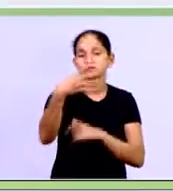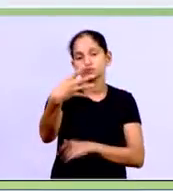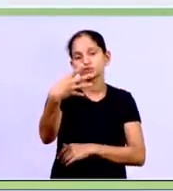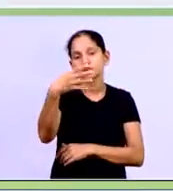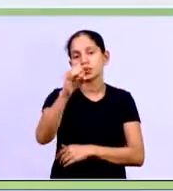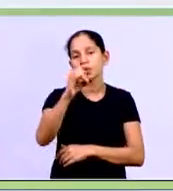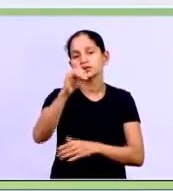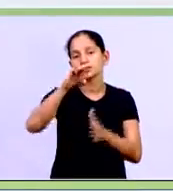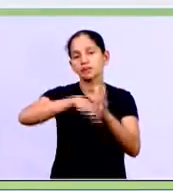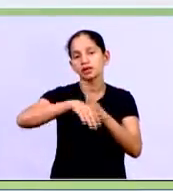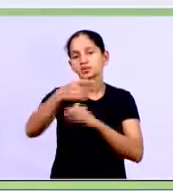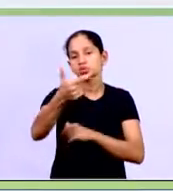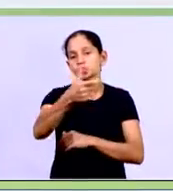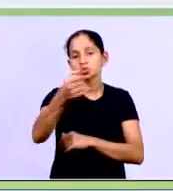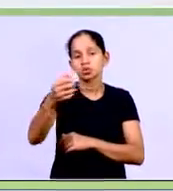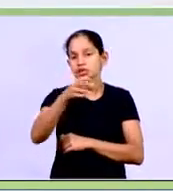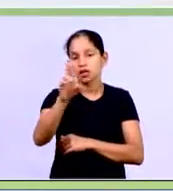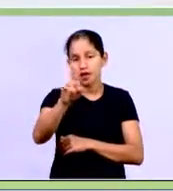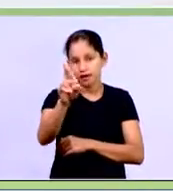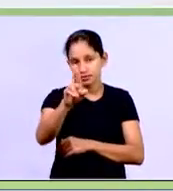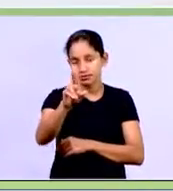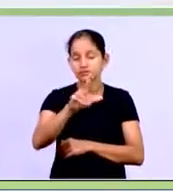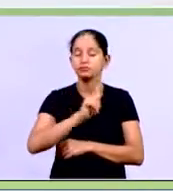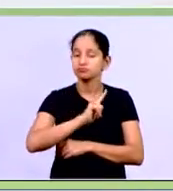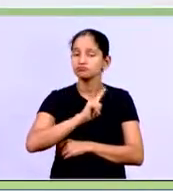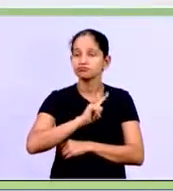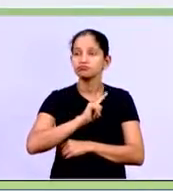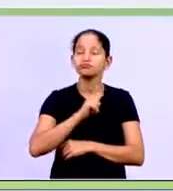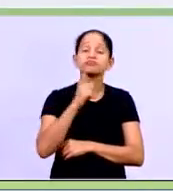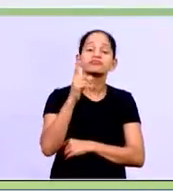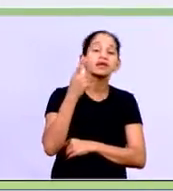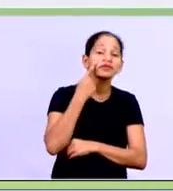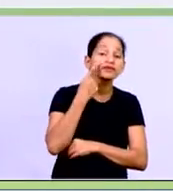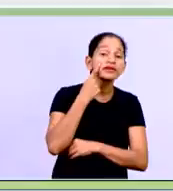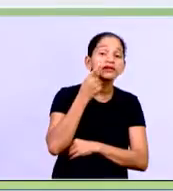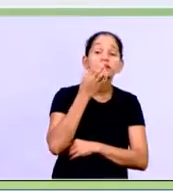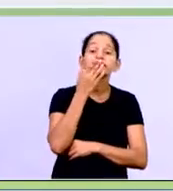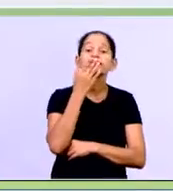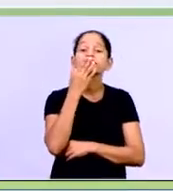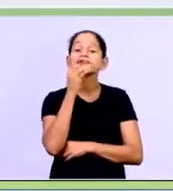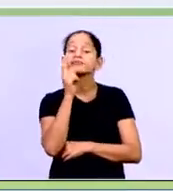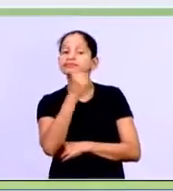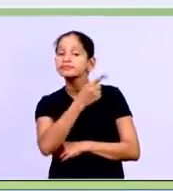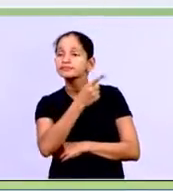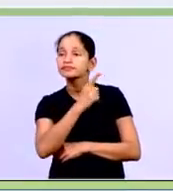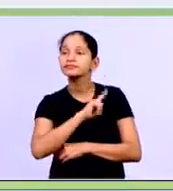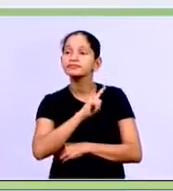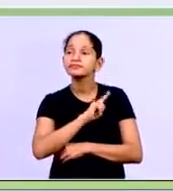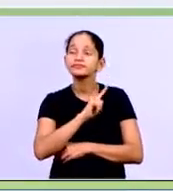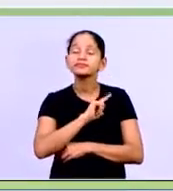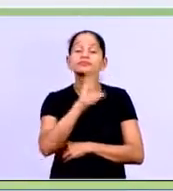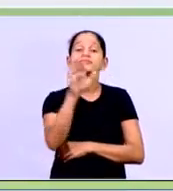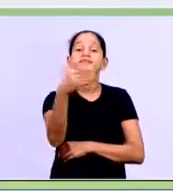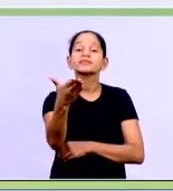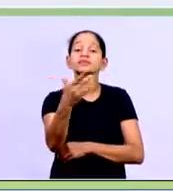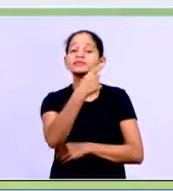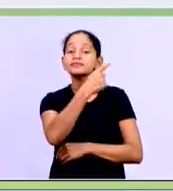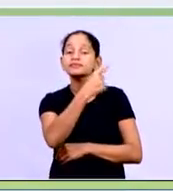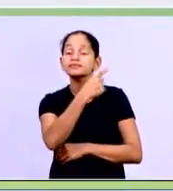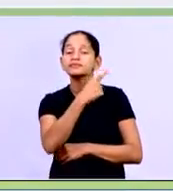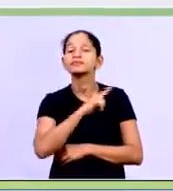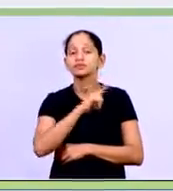estou devendo R$200. Vou colocar vermelhinho. Só estou devendo